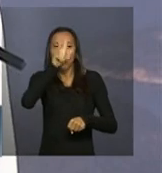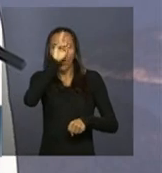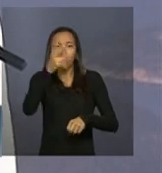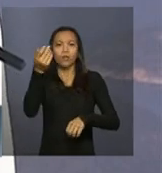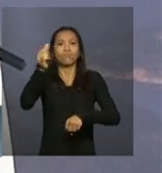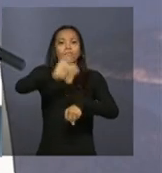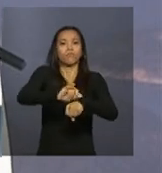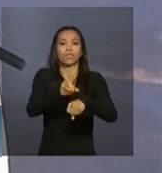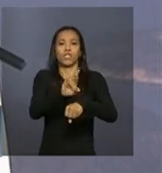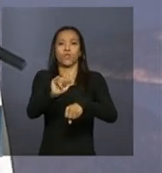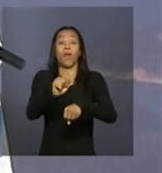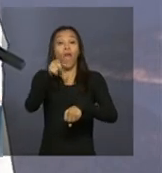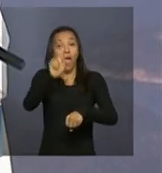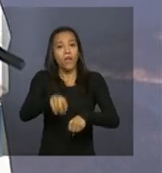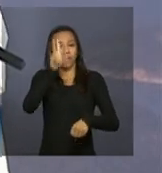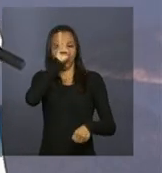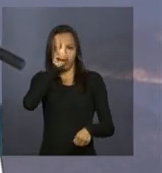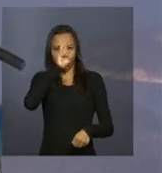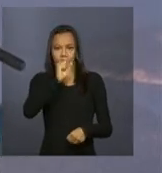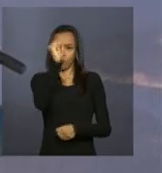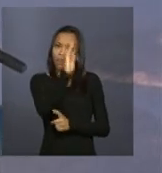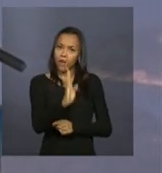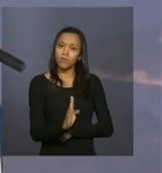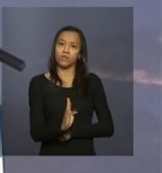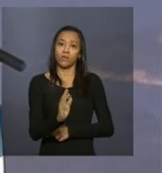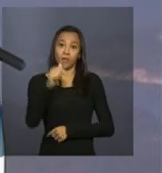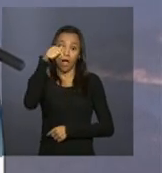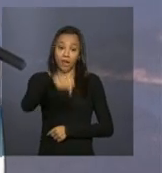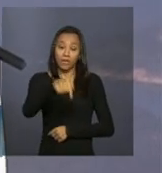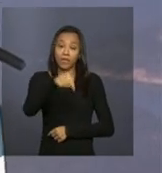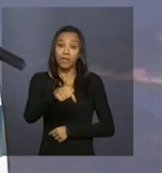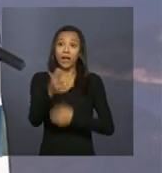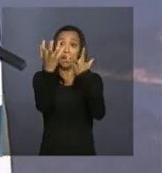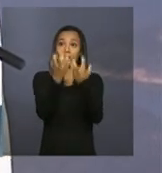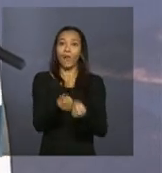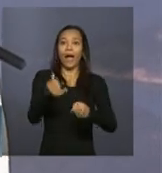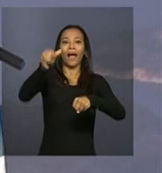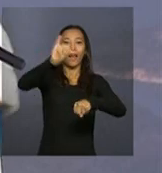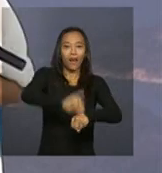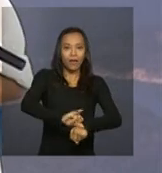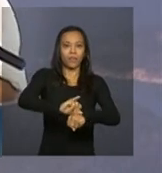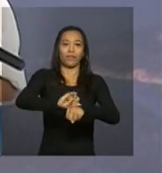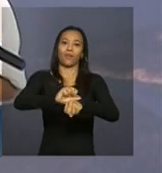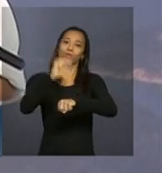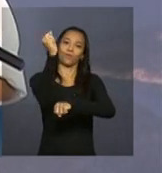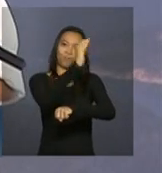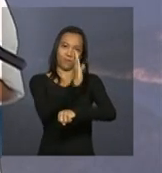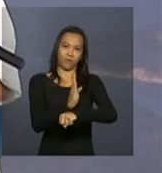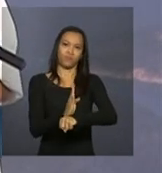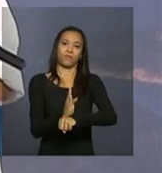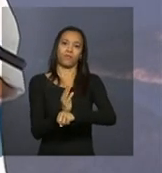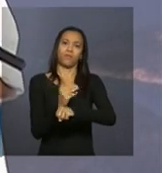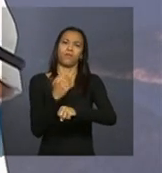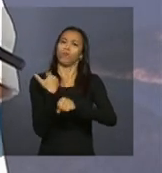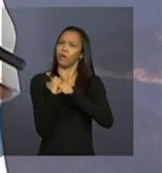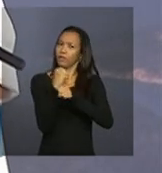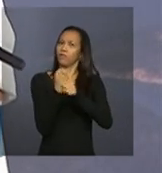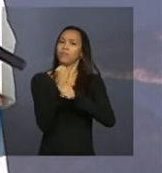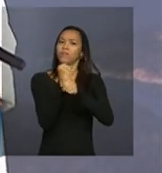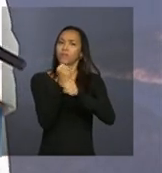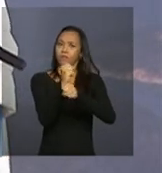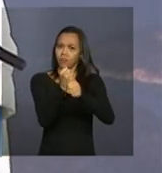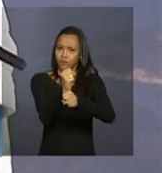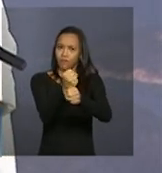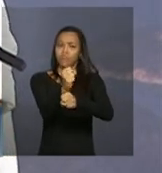Nessa cidade, ela teve a honra de sediar a capital desse país durante tanto tempo,